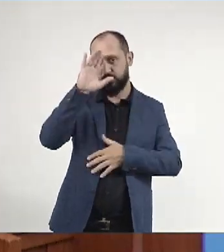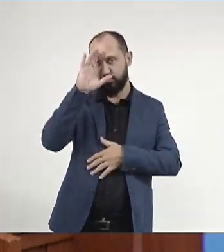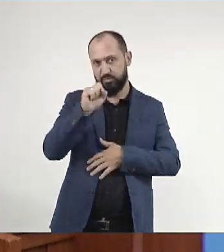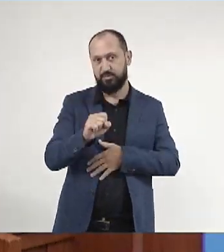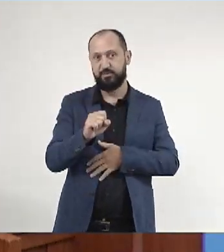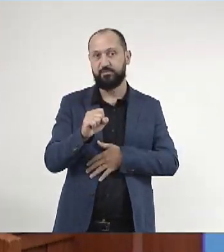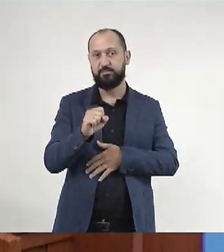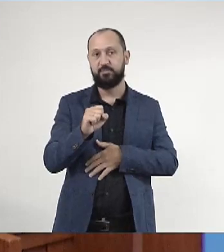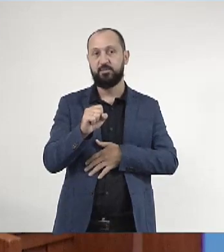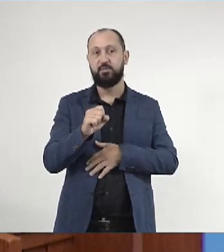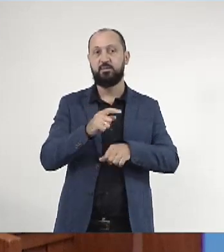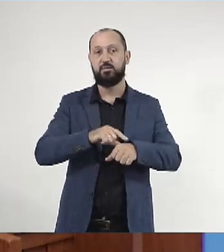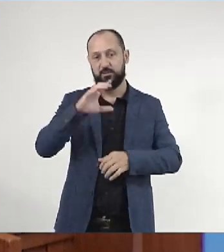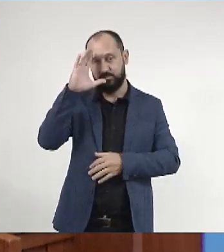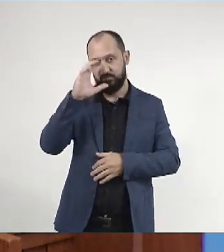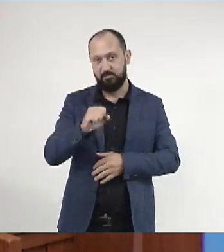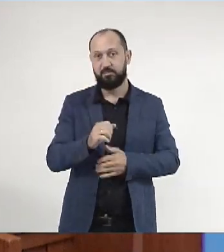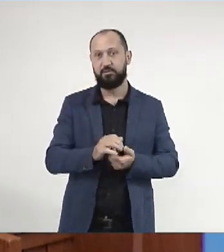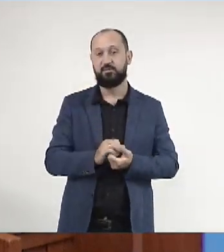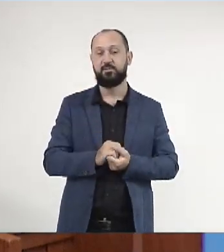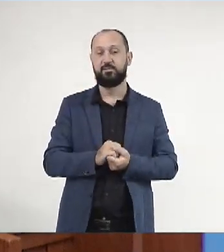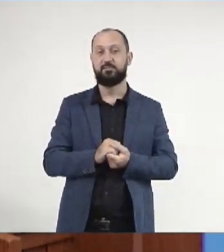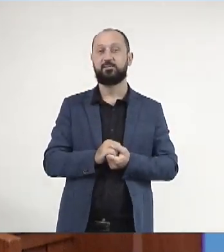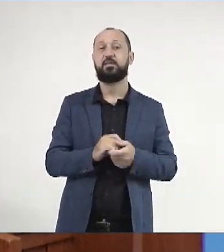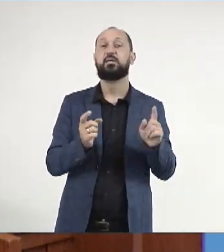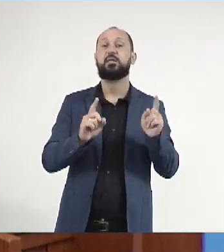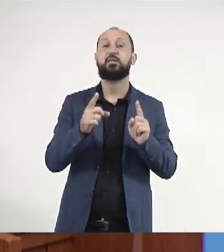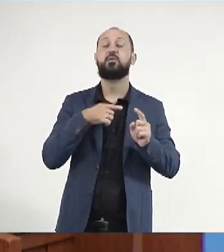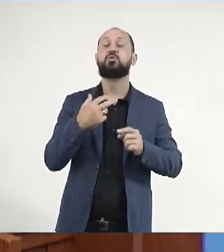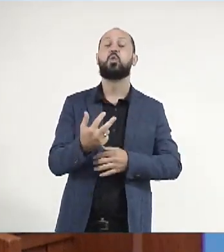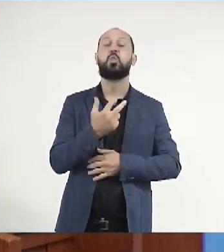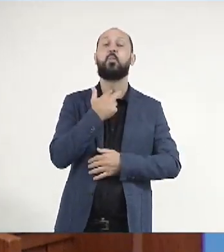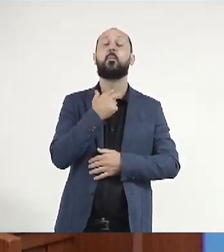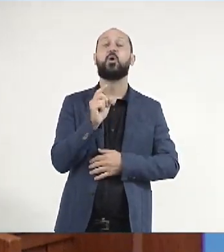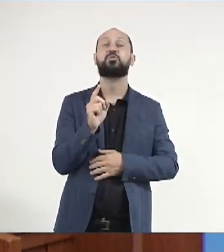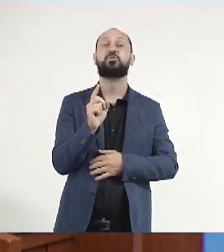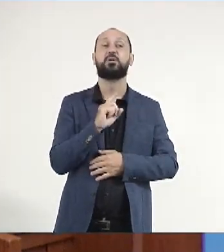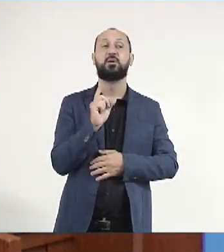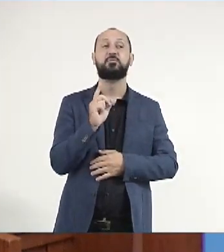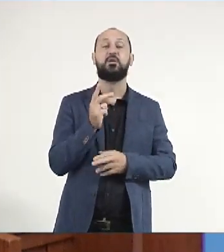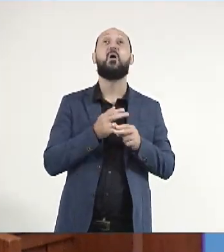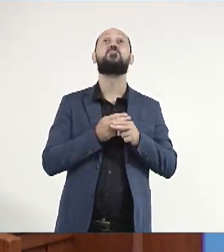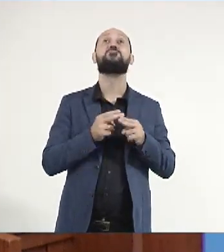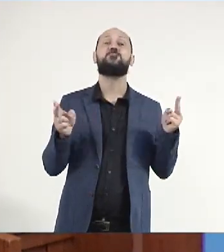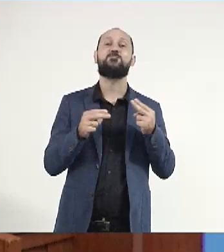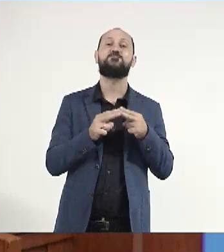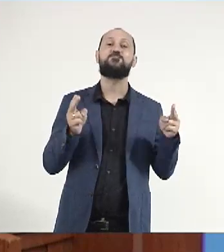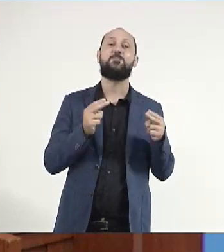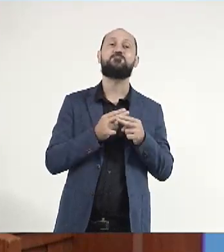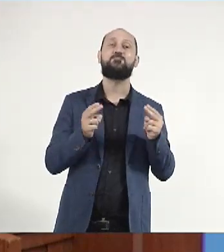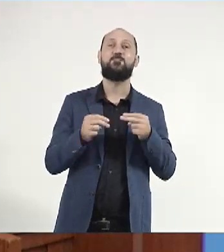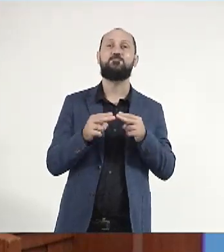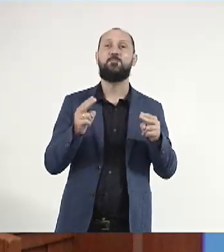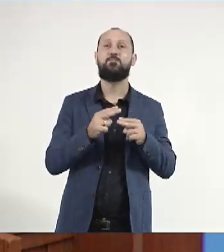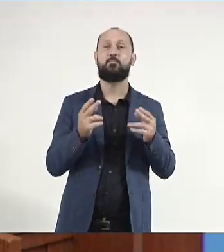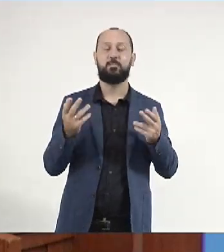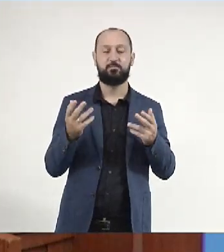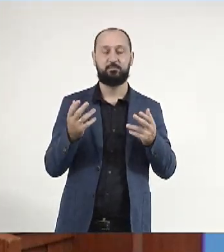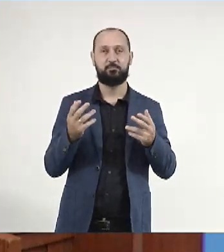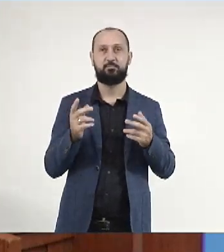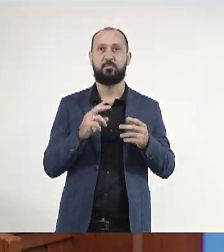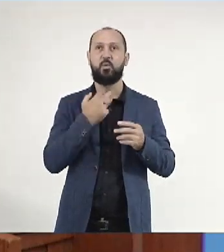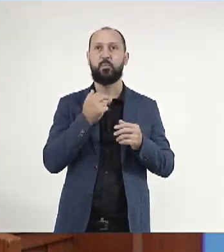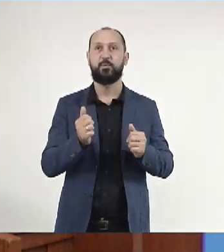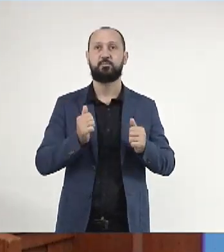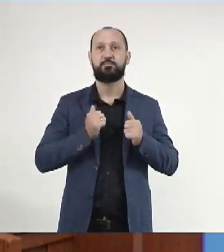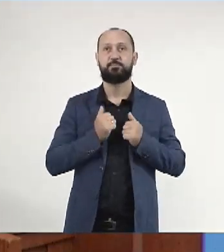resolvida de uma vez por todas. E não podemos tapar o sol com a peneira, não podemos tapar